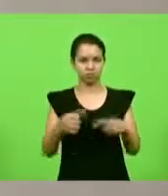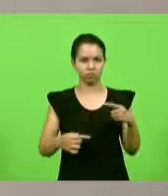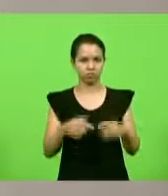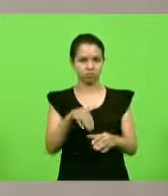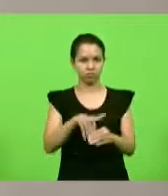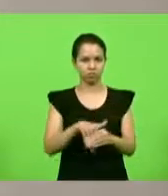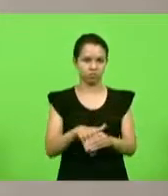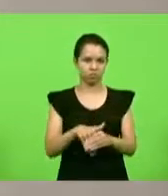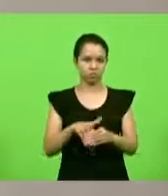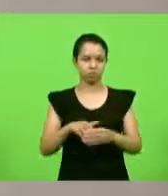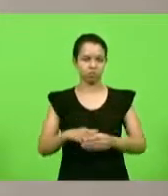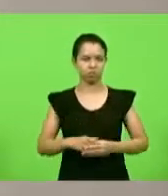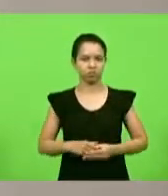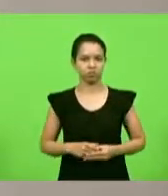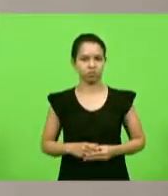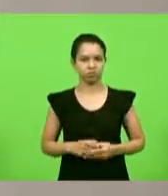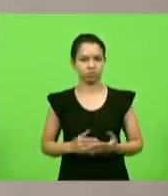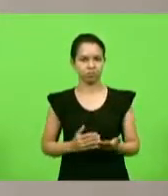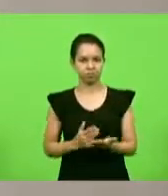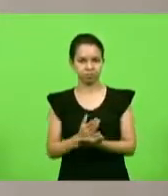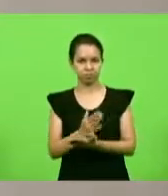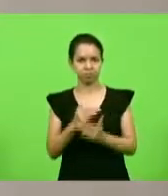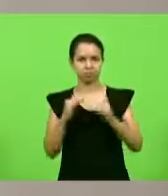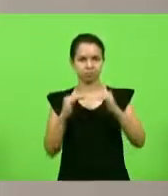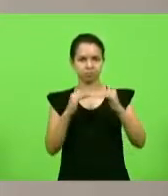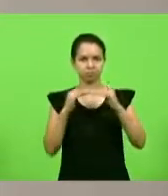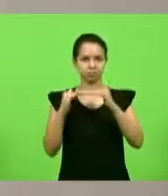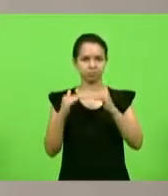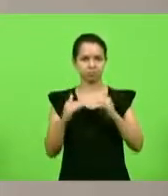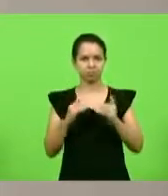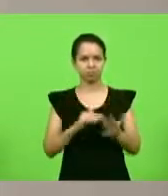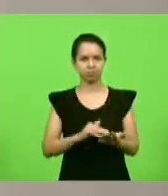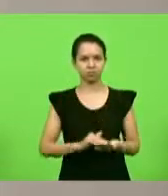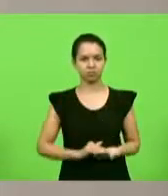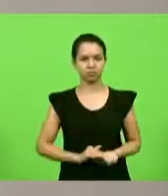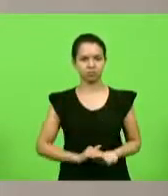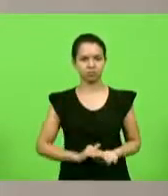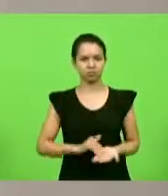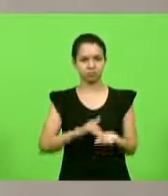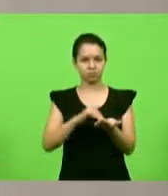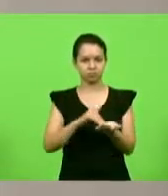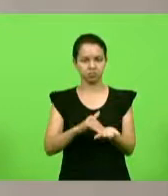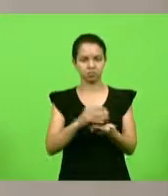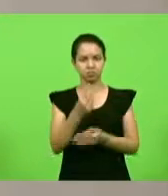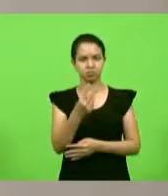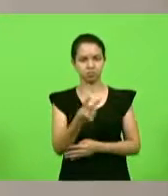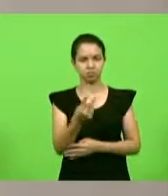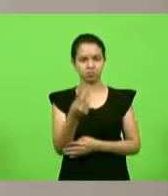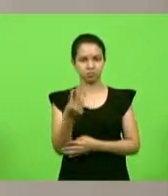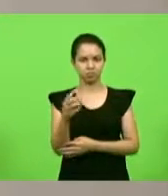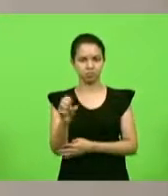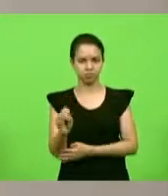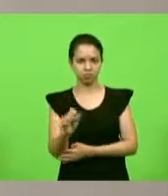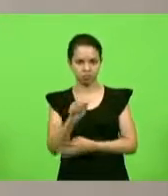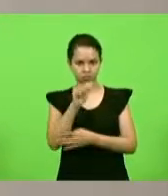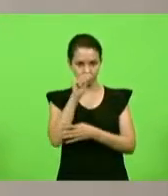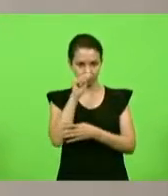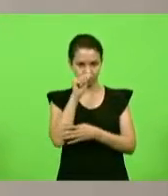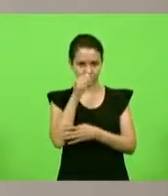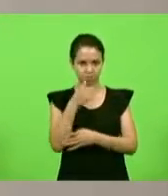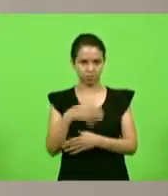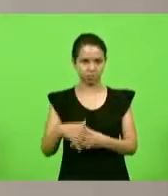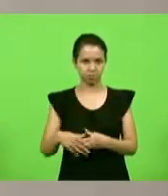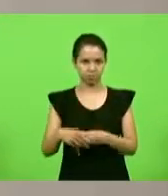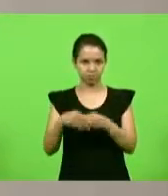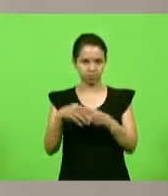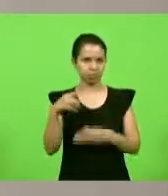aprovam permaneçam como se encontram. Aprovado por unanimidade. Moção 238, autor, deputado João Amin, cumprimentando o advogado e consultor